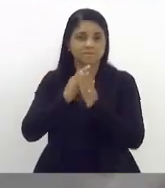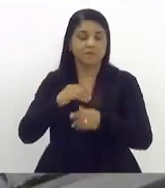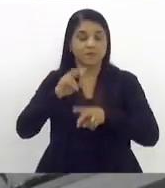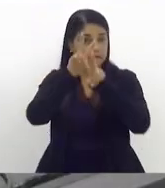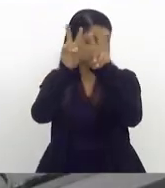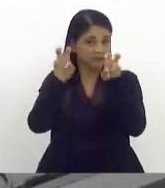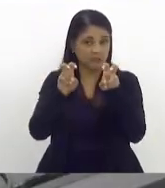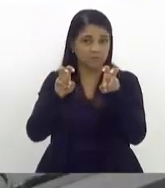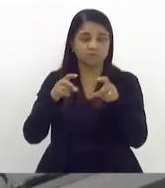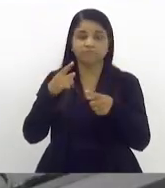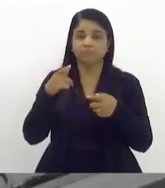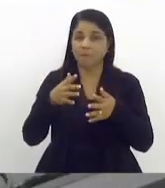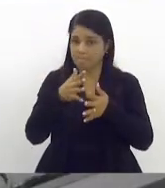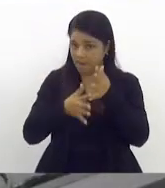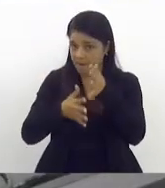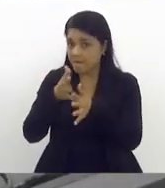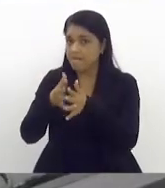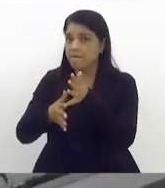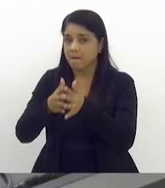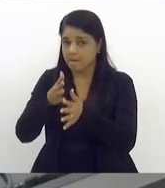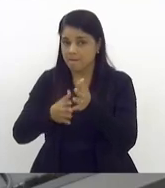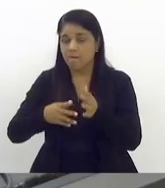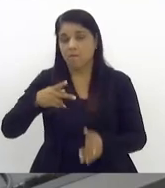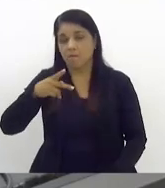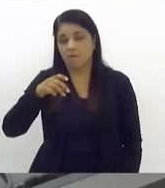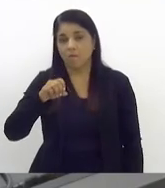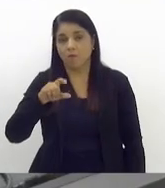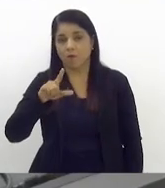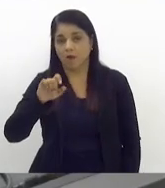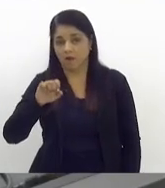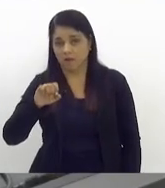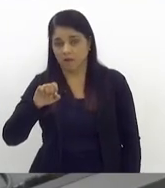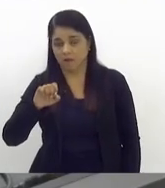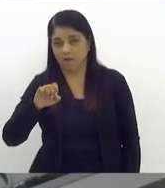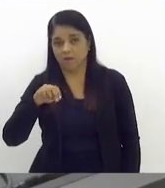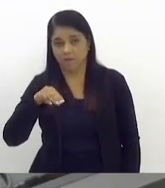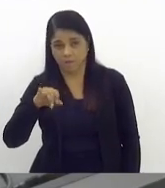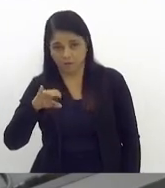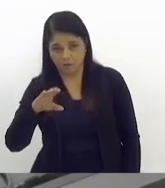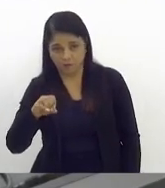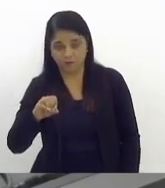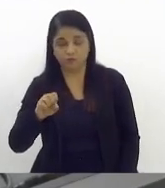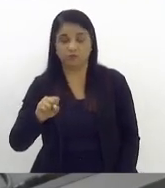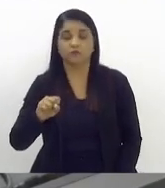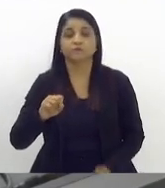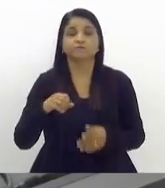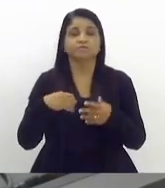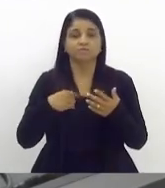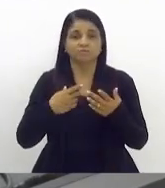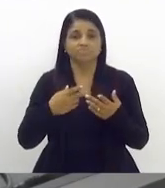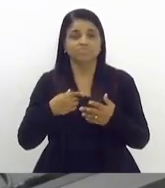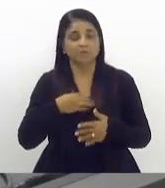tema polêmico, proposto pelo deputado Anderson Moraes. Acredito que muitos aqui compartilhem de